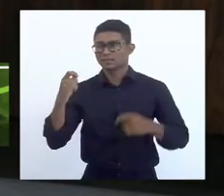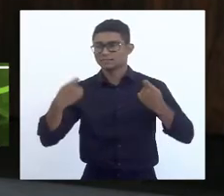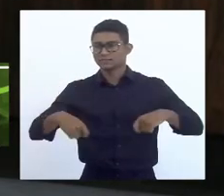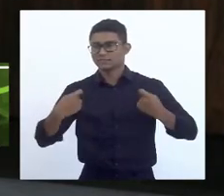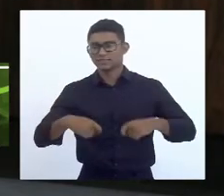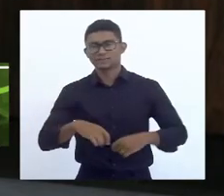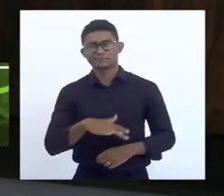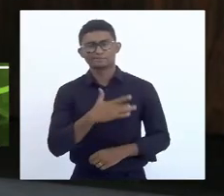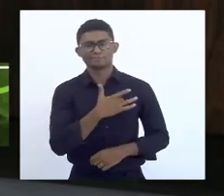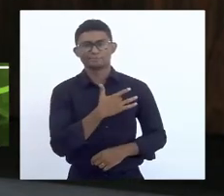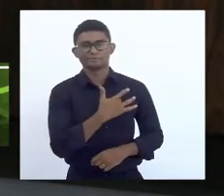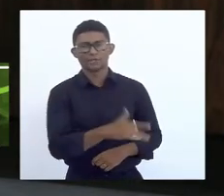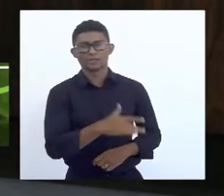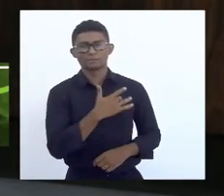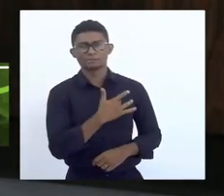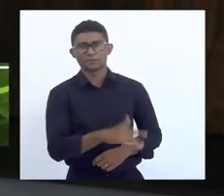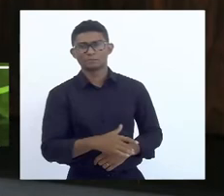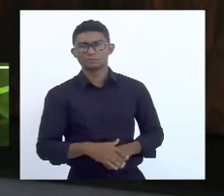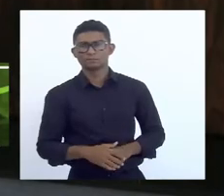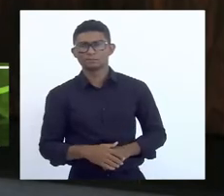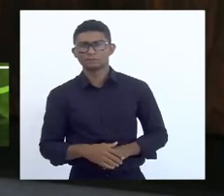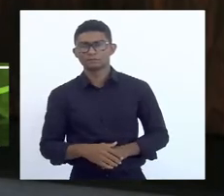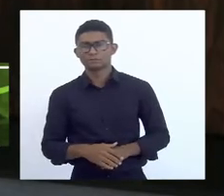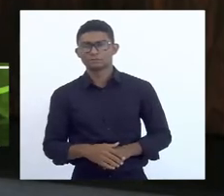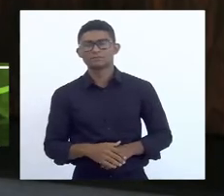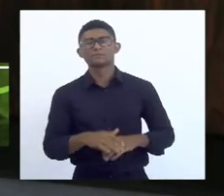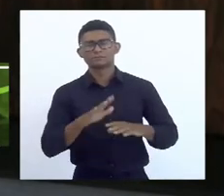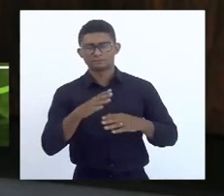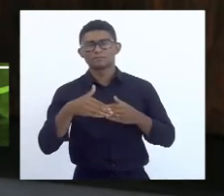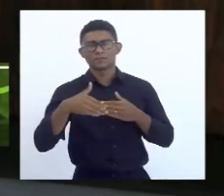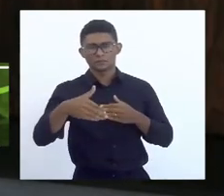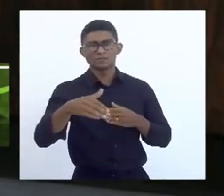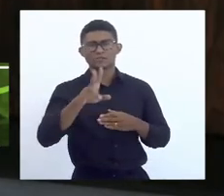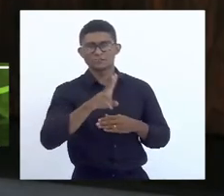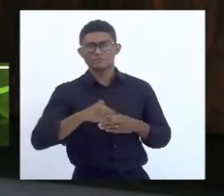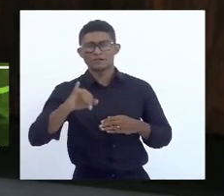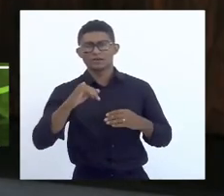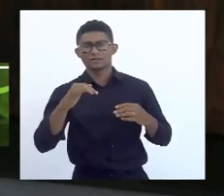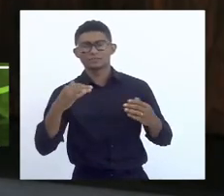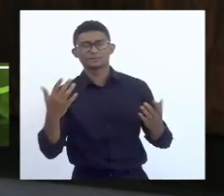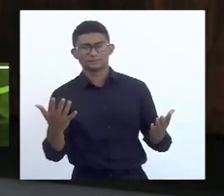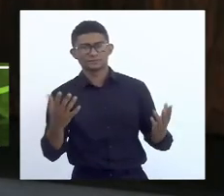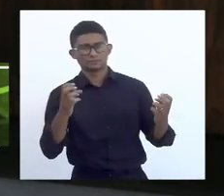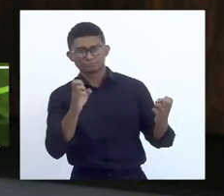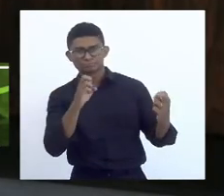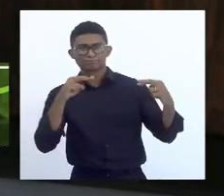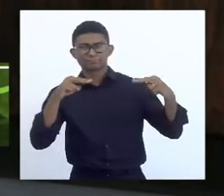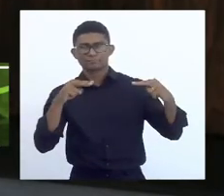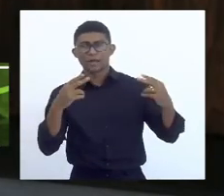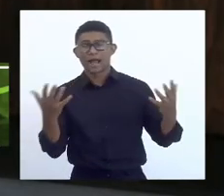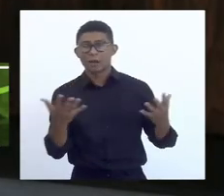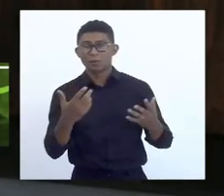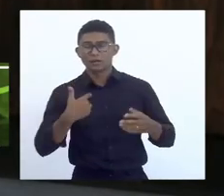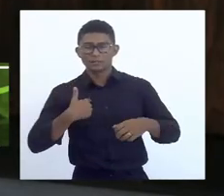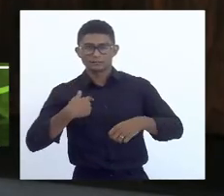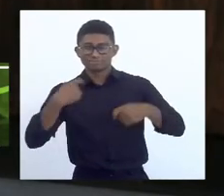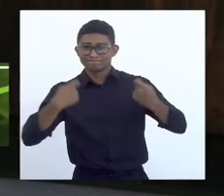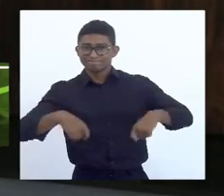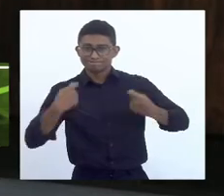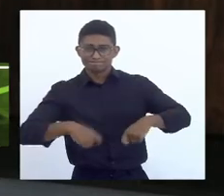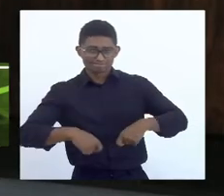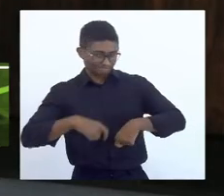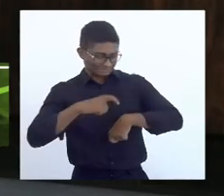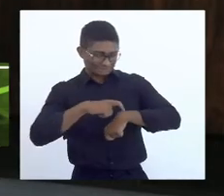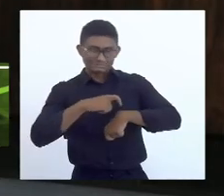pena. Não, mas vamos se ver muito ainda. Eu tenho um compromisso agora, que é isso, né? A gente nunca